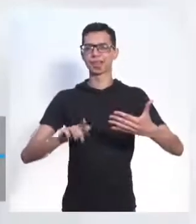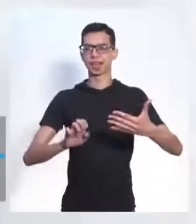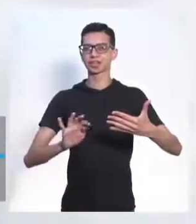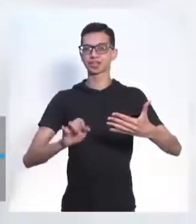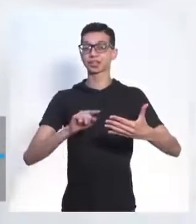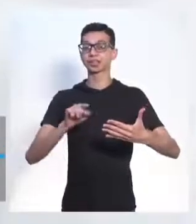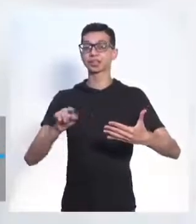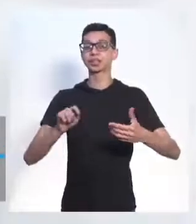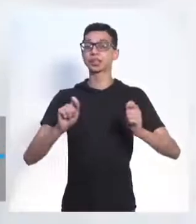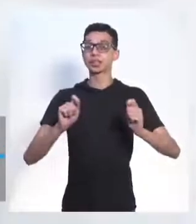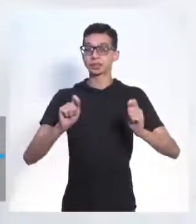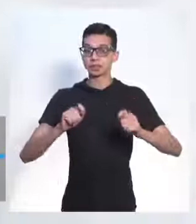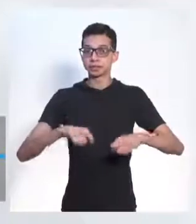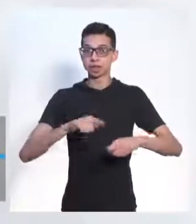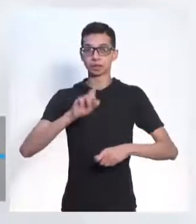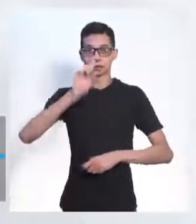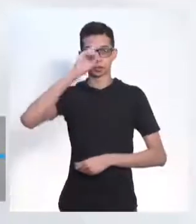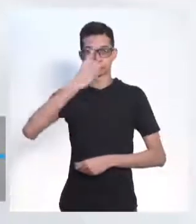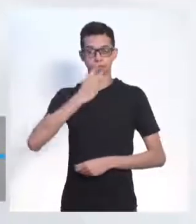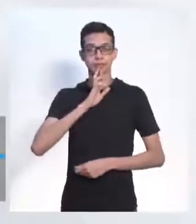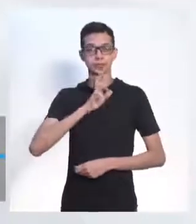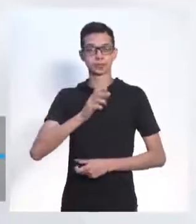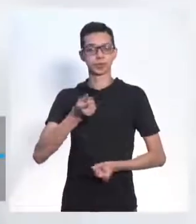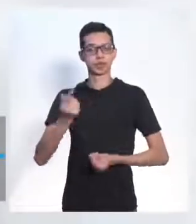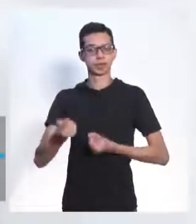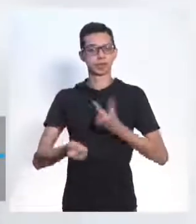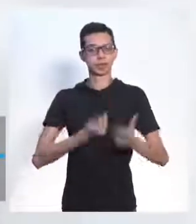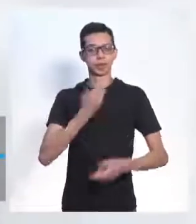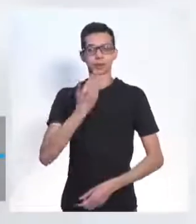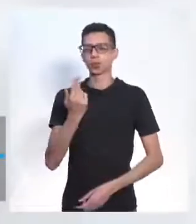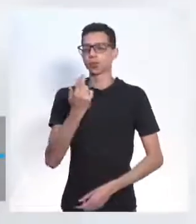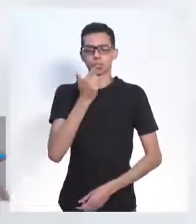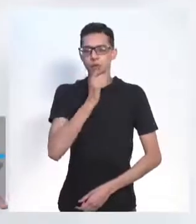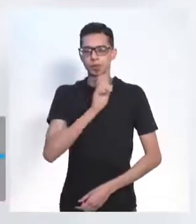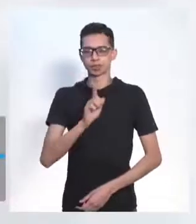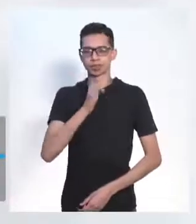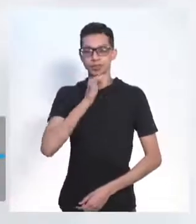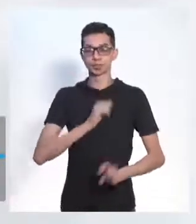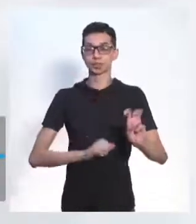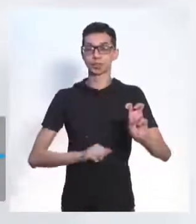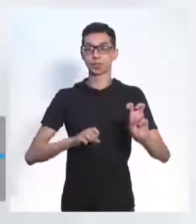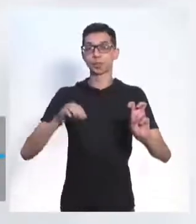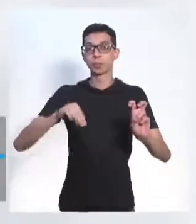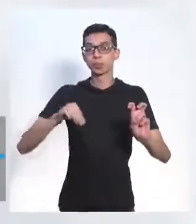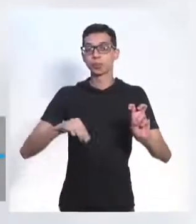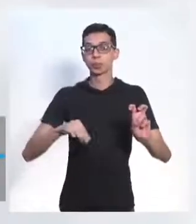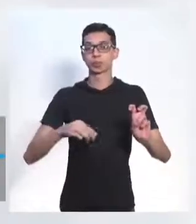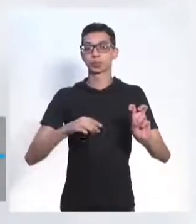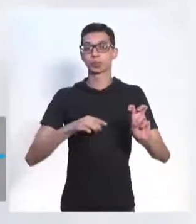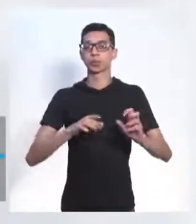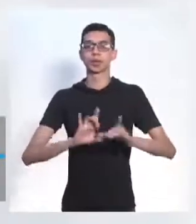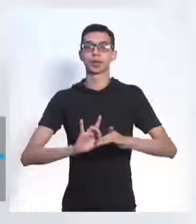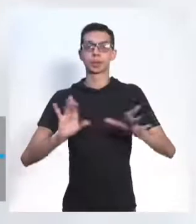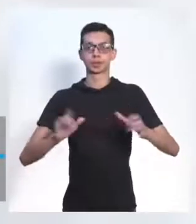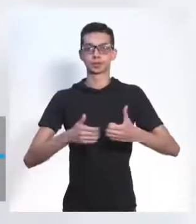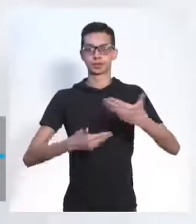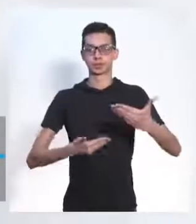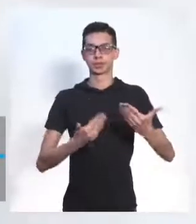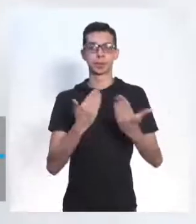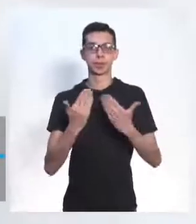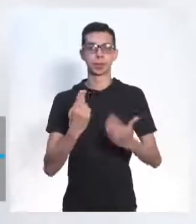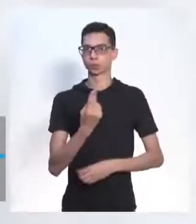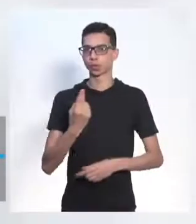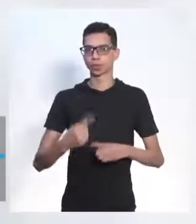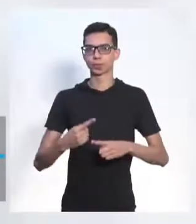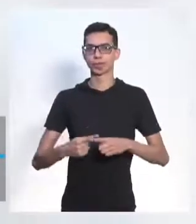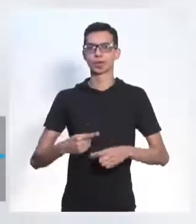né? Algumas pessoas fazem uns pedidos que a gente não consegue atender, por exemplo, deixar 5 minutos de interação no chat. Não dá. A aula inteira sem português. É